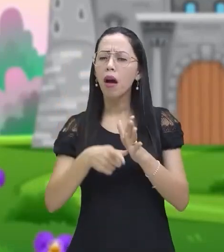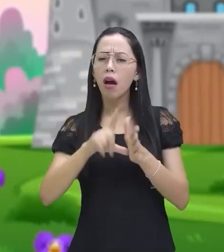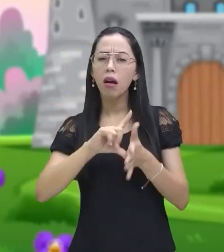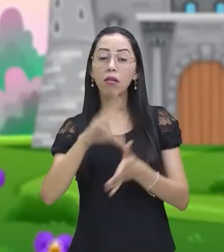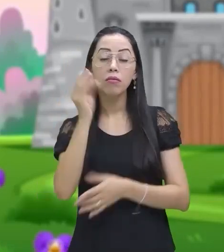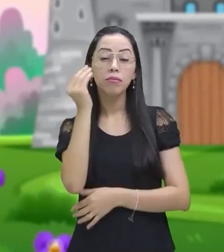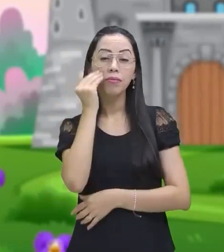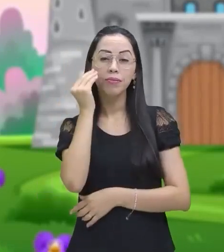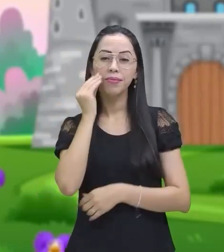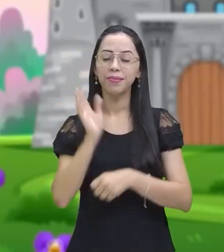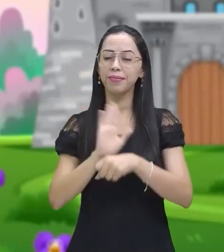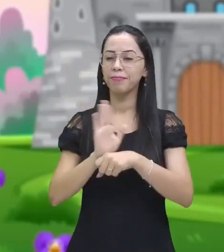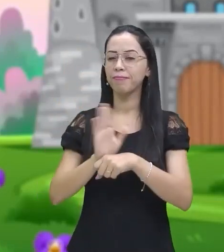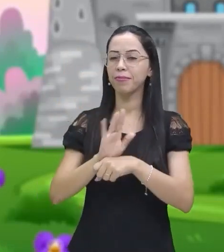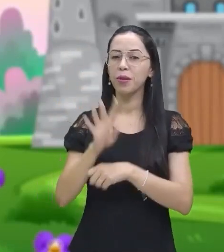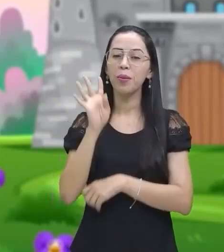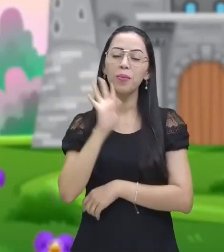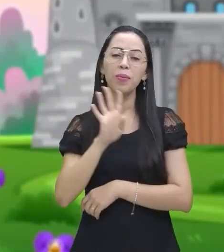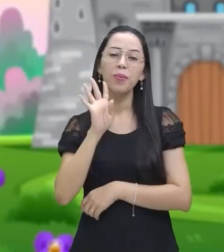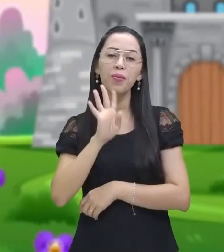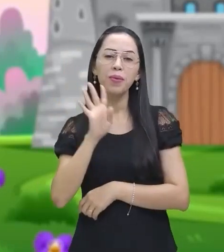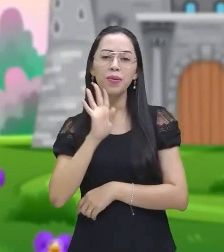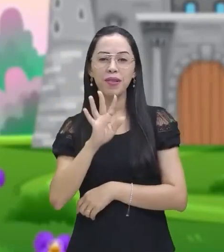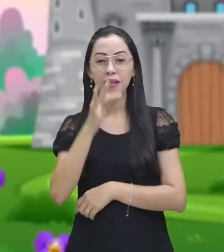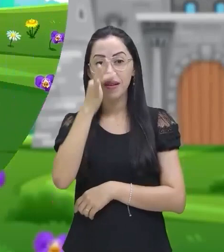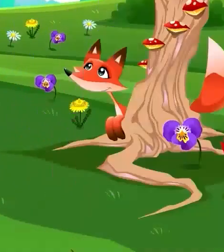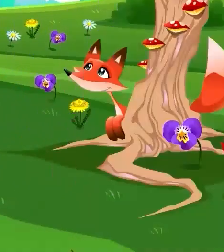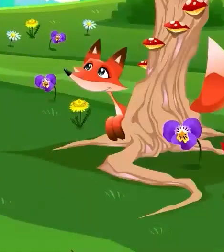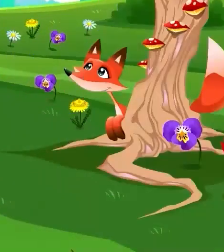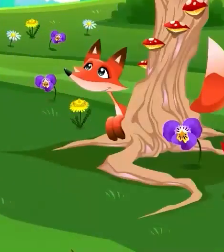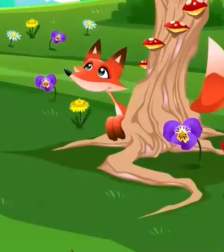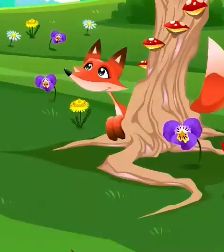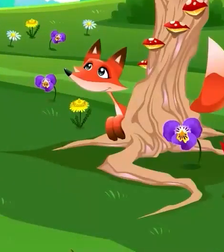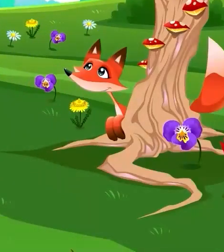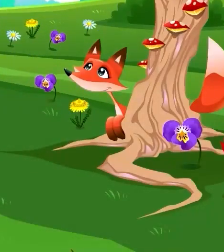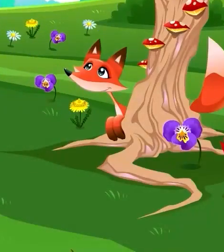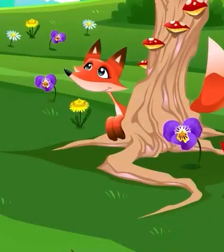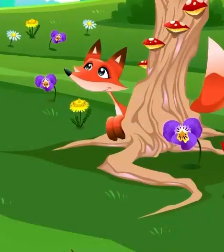a um vídeo muito legal da Linda Rosa Juvenil.